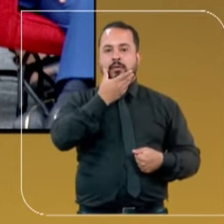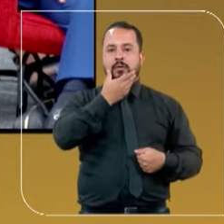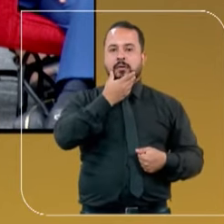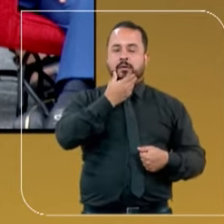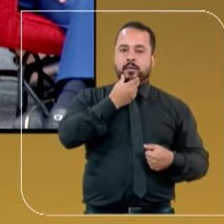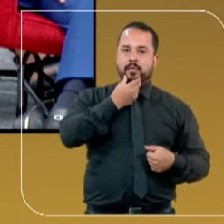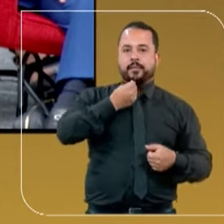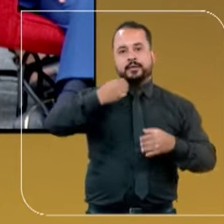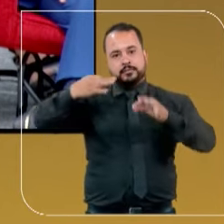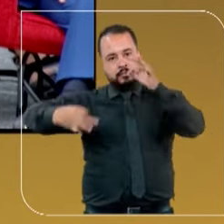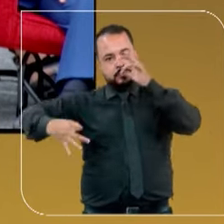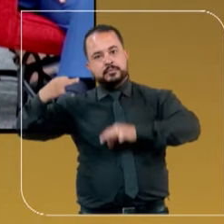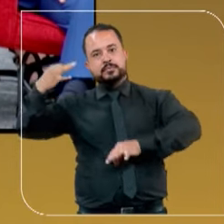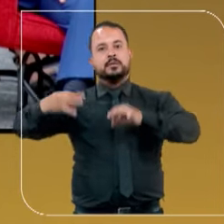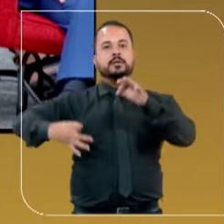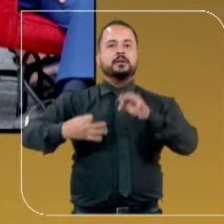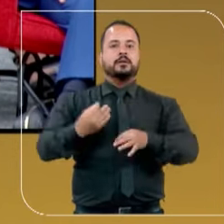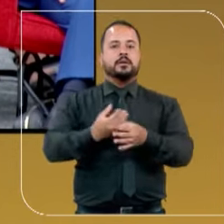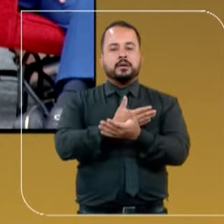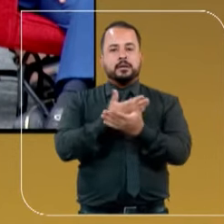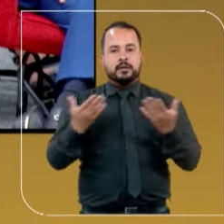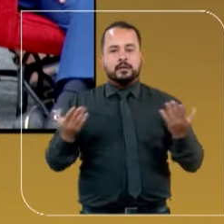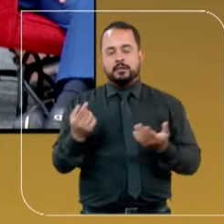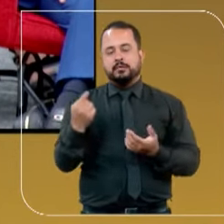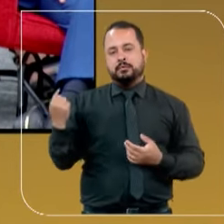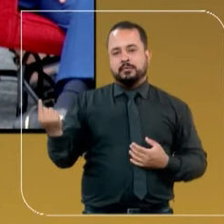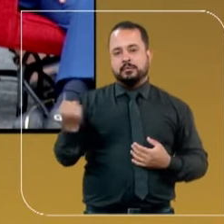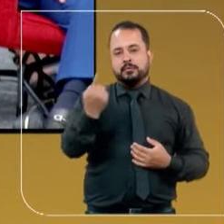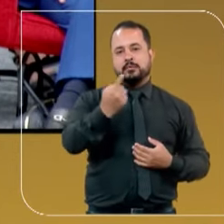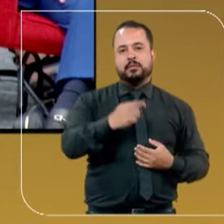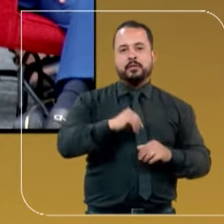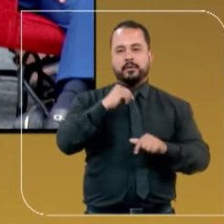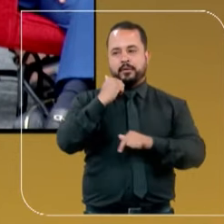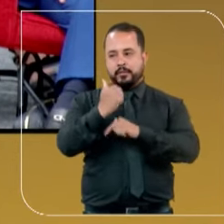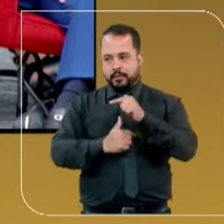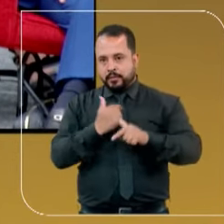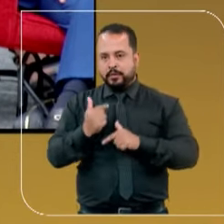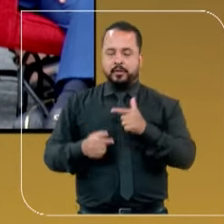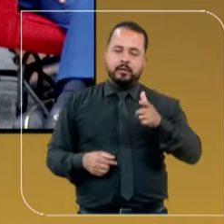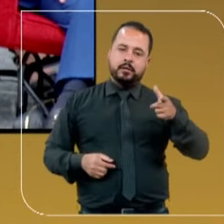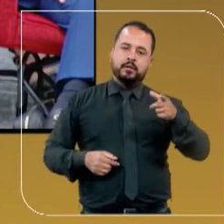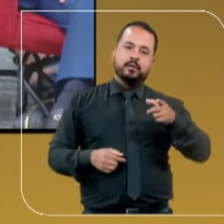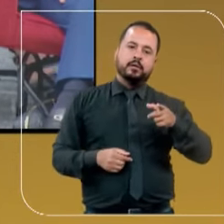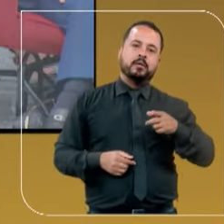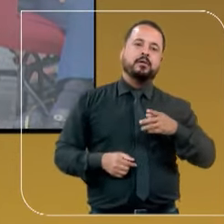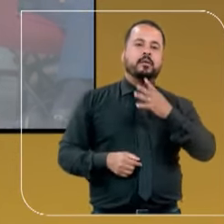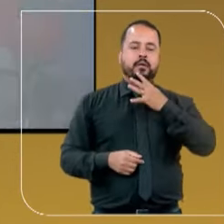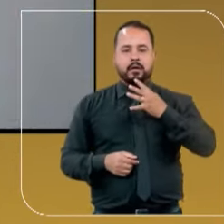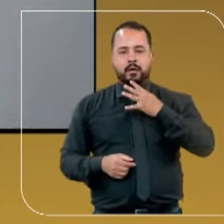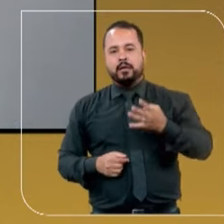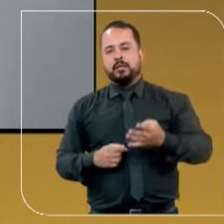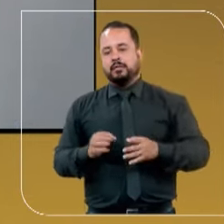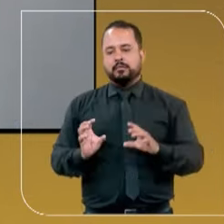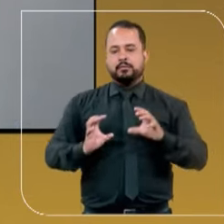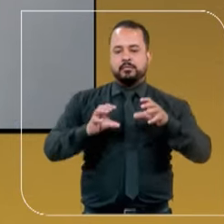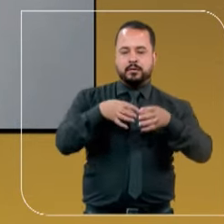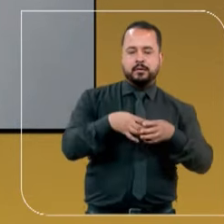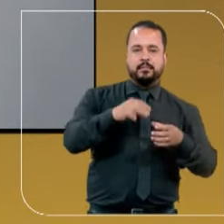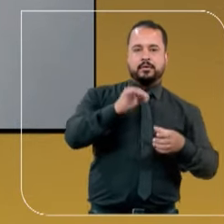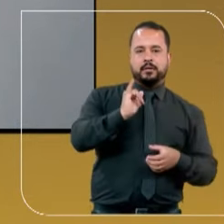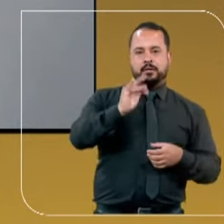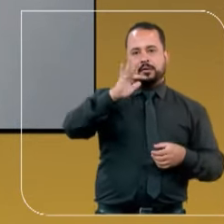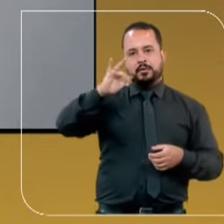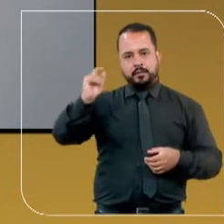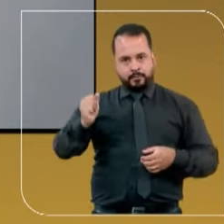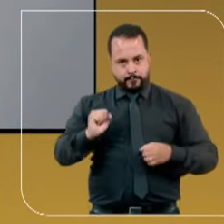mais desafiadoras que envolvem a nossa atividade. Reconheço que a equipe da IFAM tem se empenhado ao máximo para cumprir